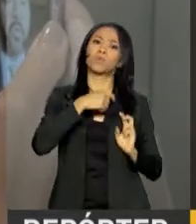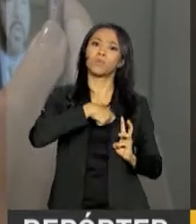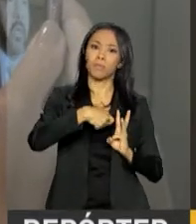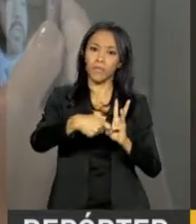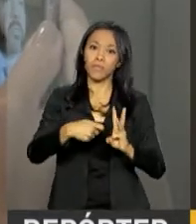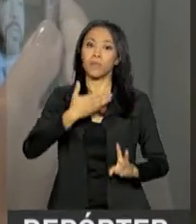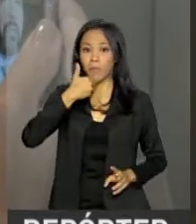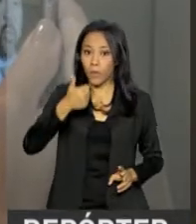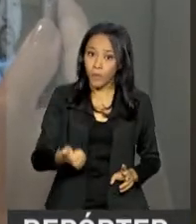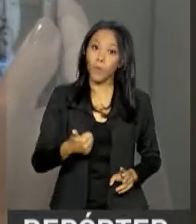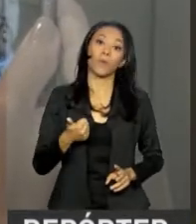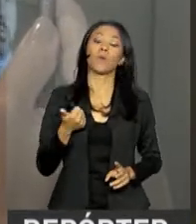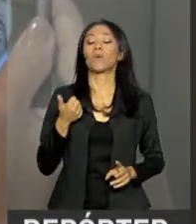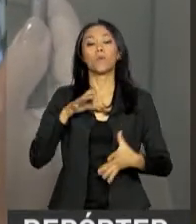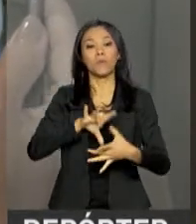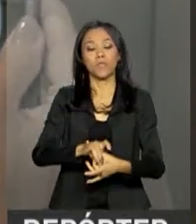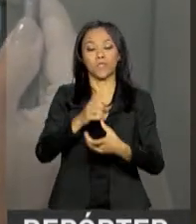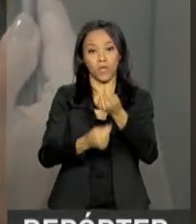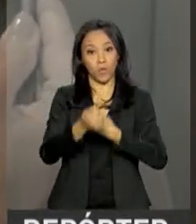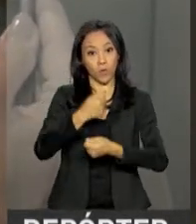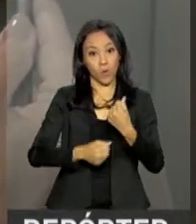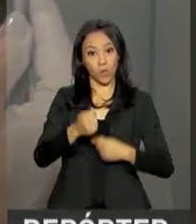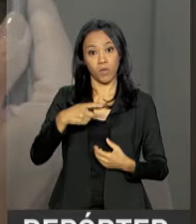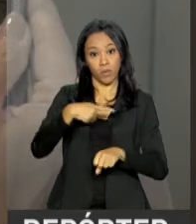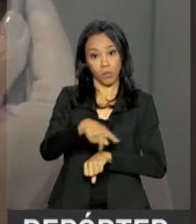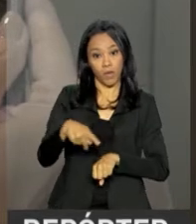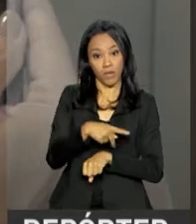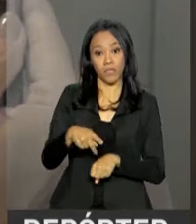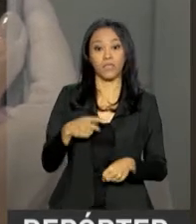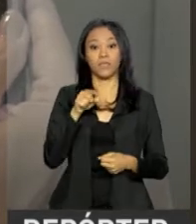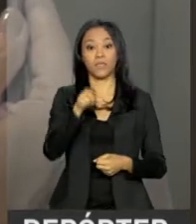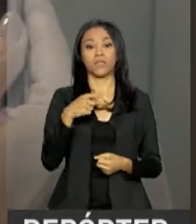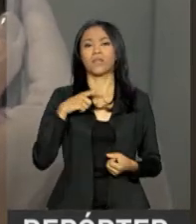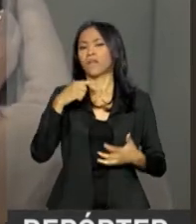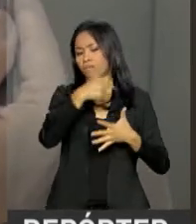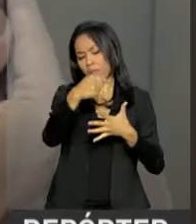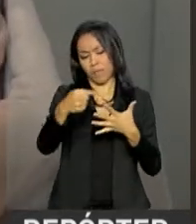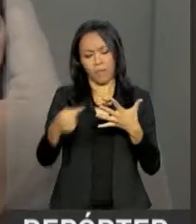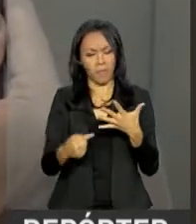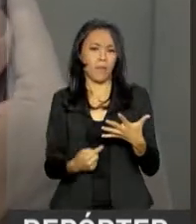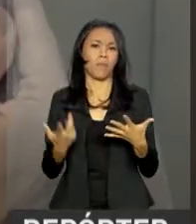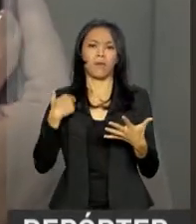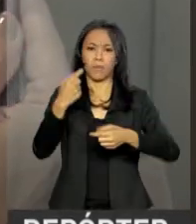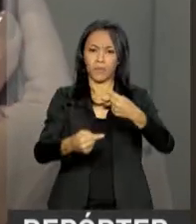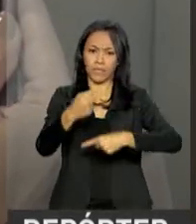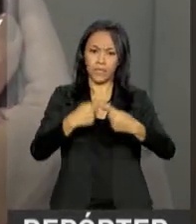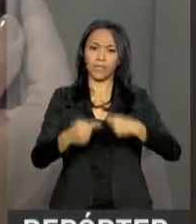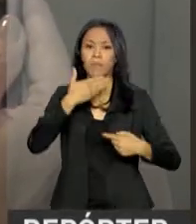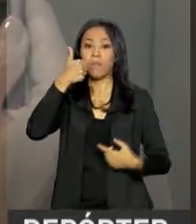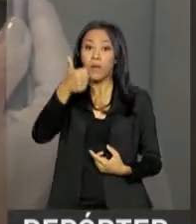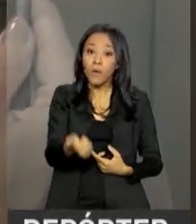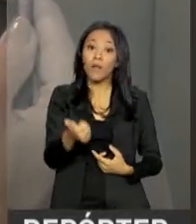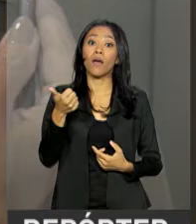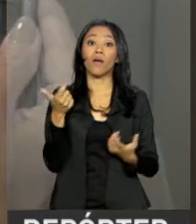a situação econômica do país saiu da recessão adotou uma série de políticas corretas para melhorar o ambiente